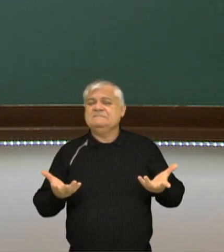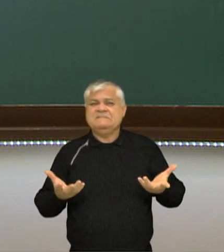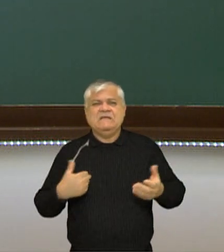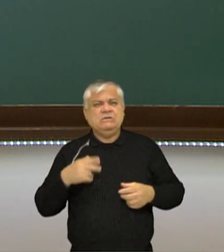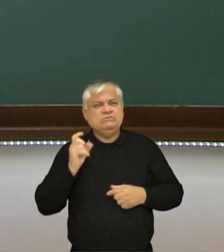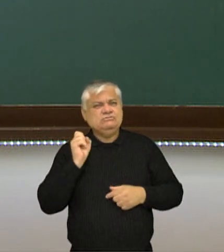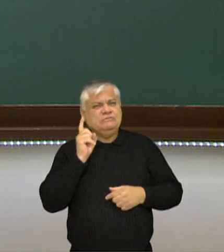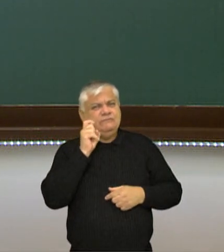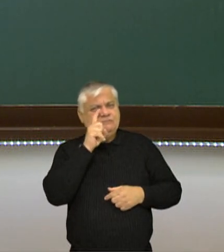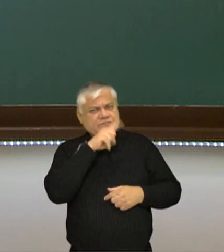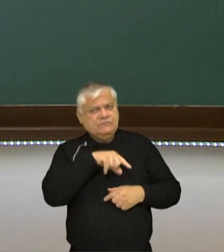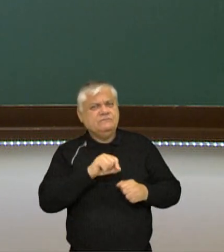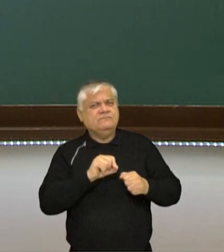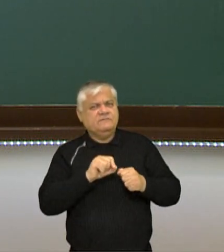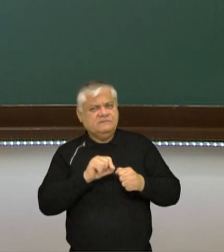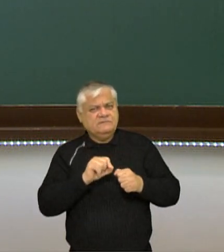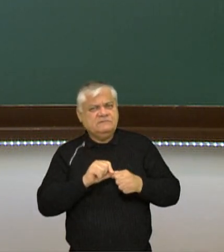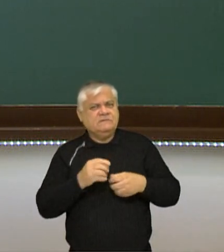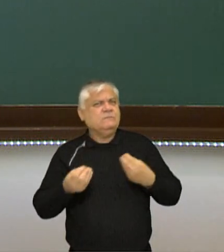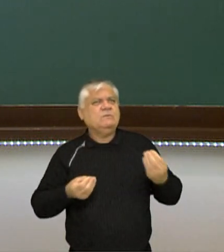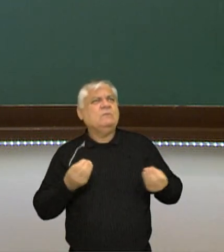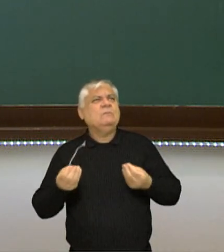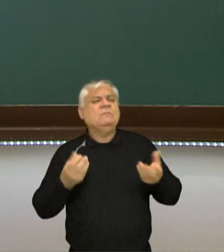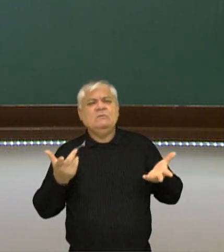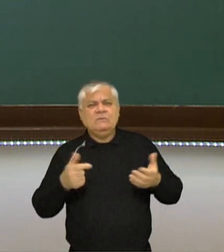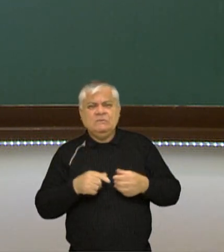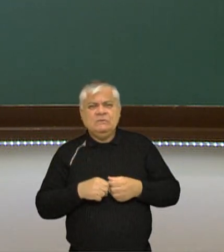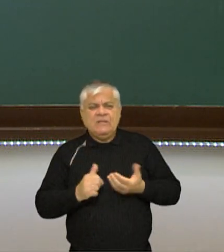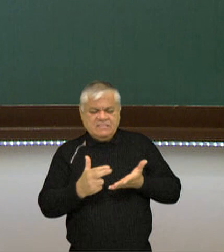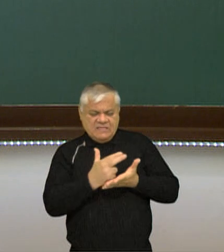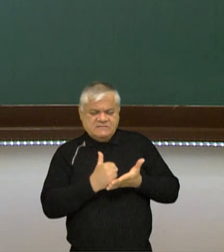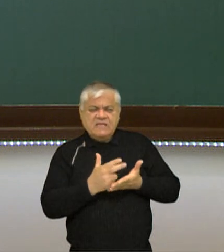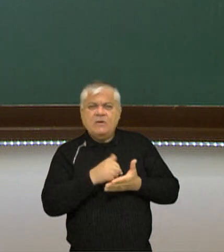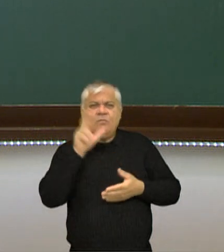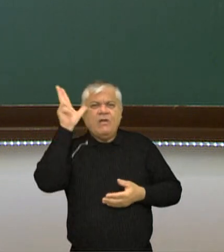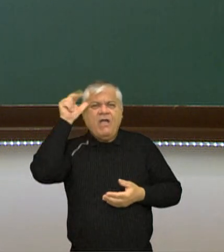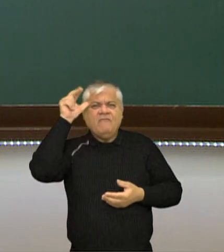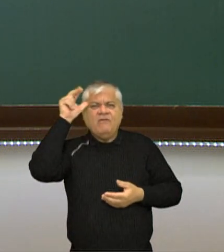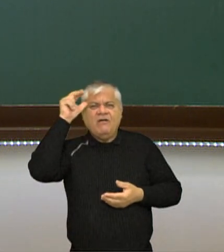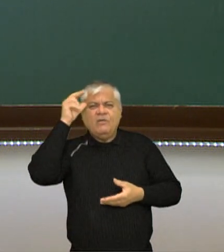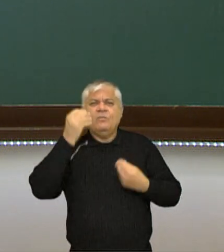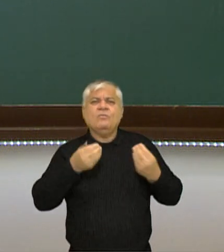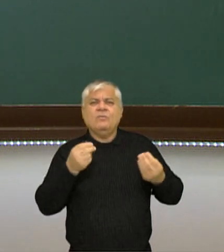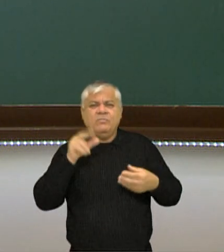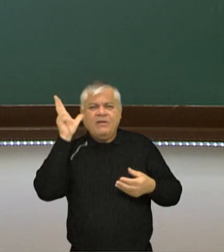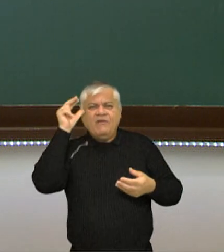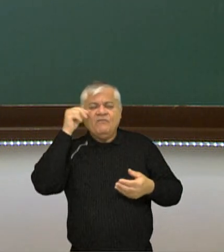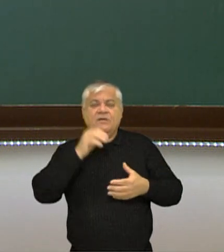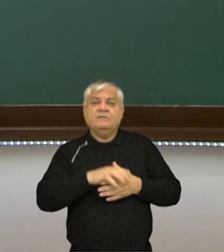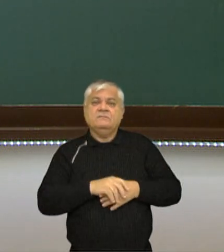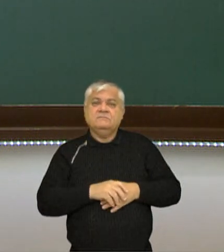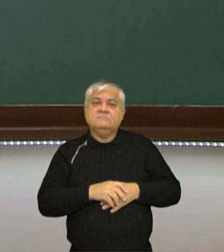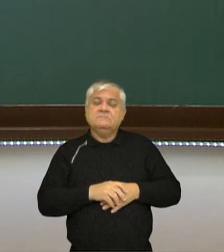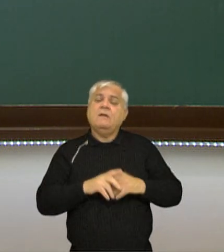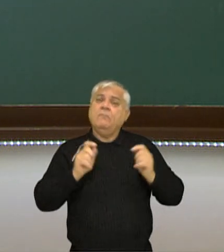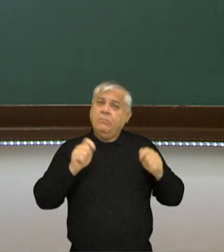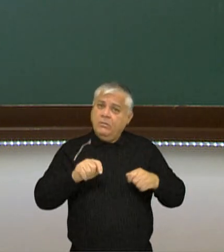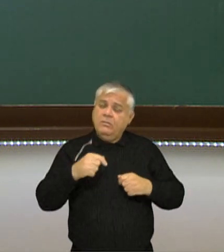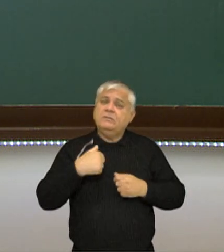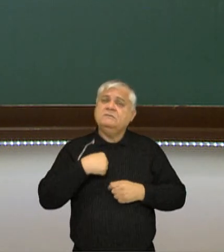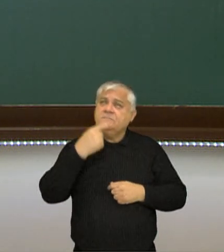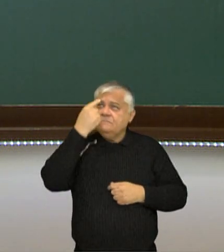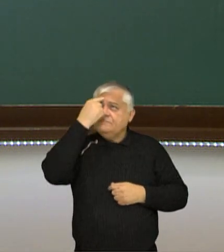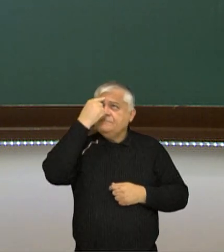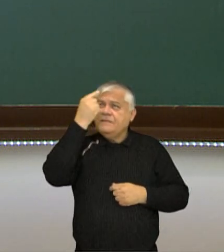muito difícil fazer esse desenho. Imagine como que eu vou conseguir desenhar um cavalo. Opa, então você pode usar a imaginação.